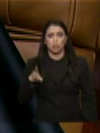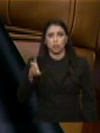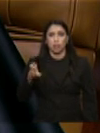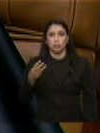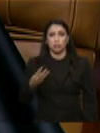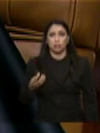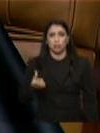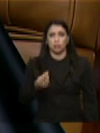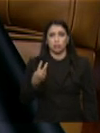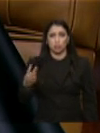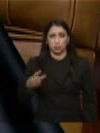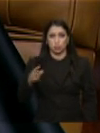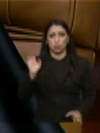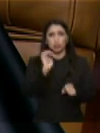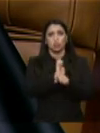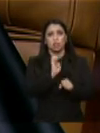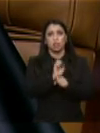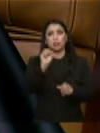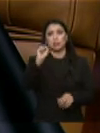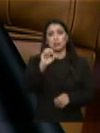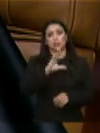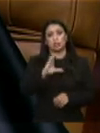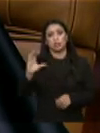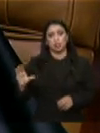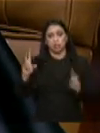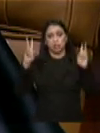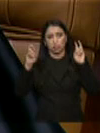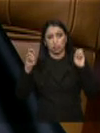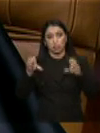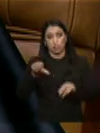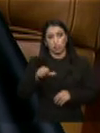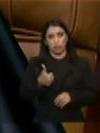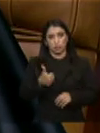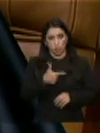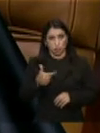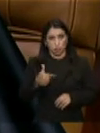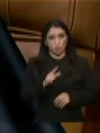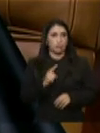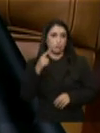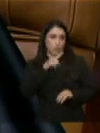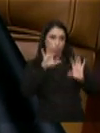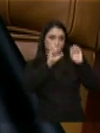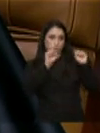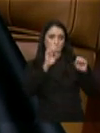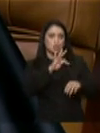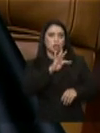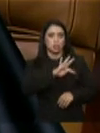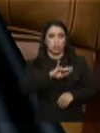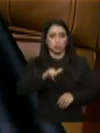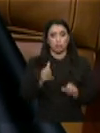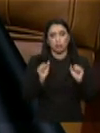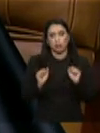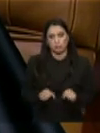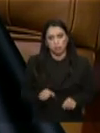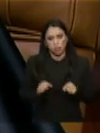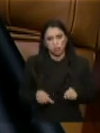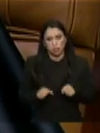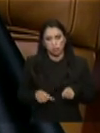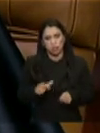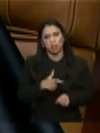1.403.532 de Santa Catarina, tema repetitivo 912, lá no STJ, no sentido da possibilidade de uma